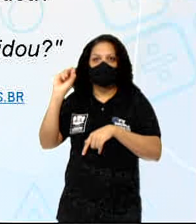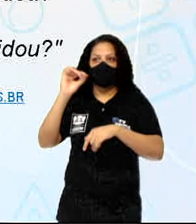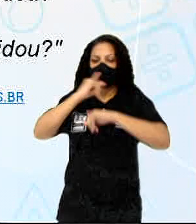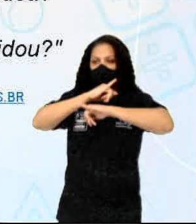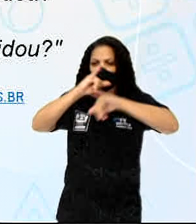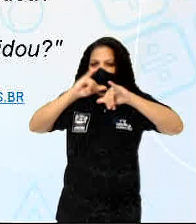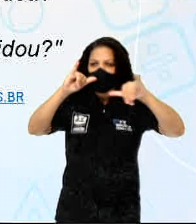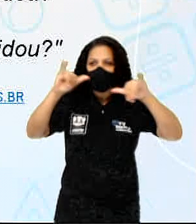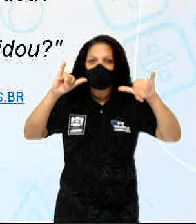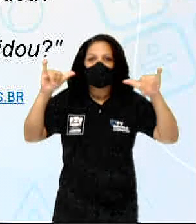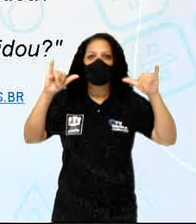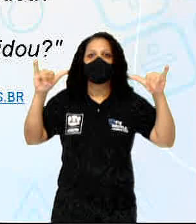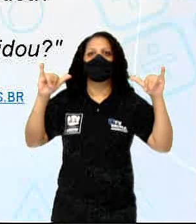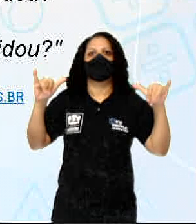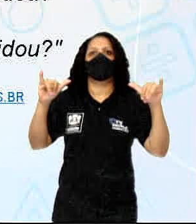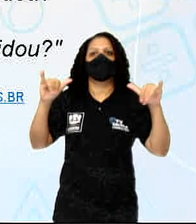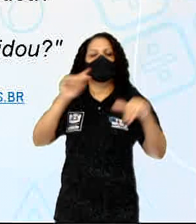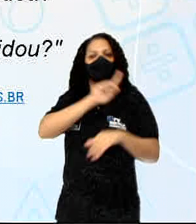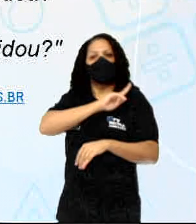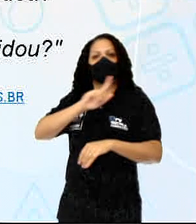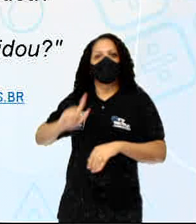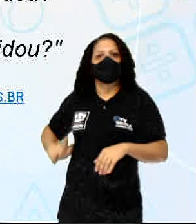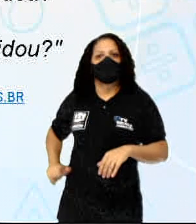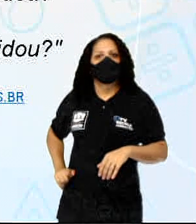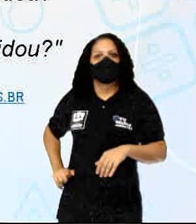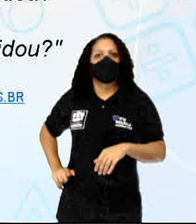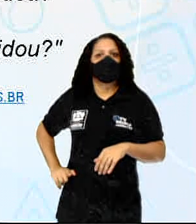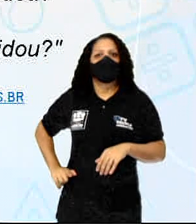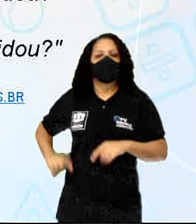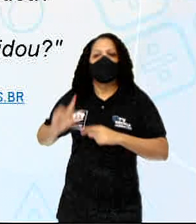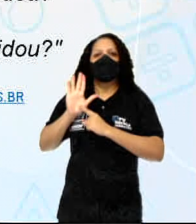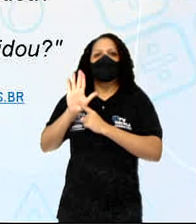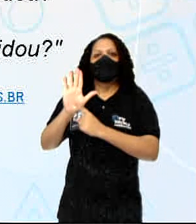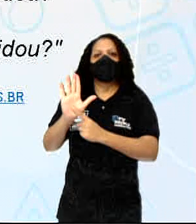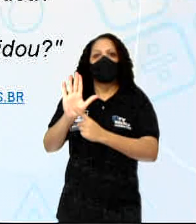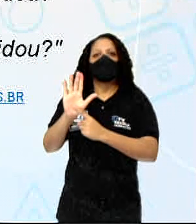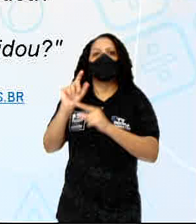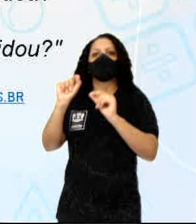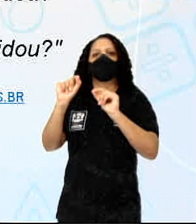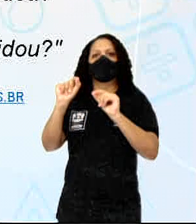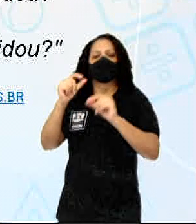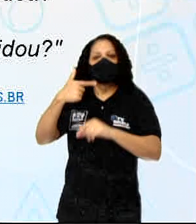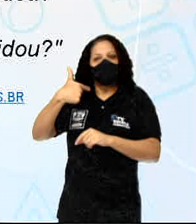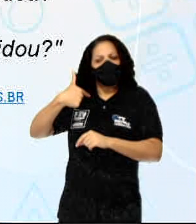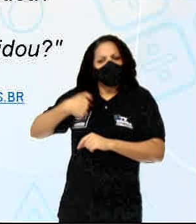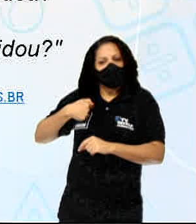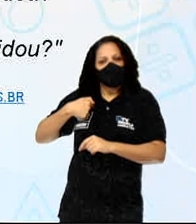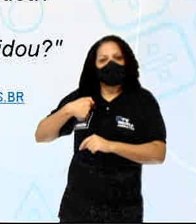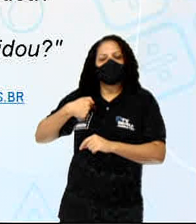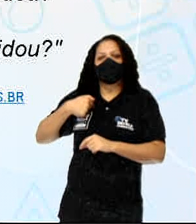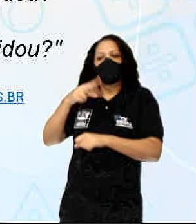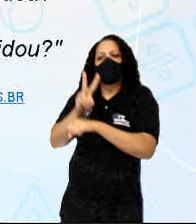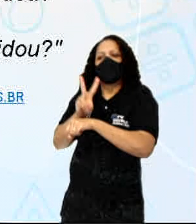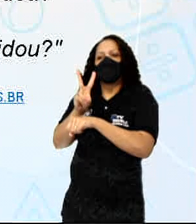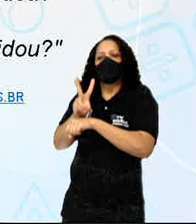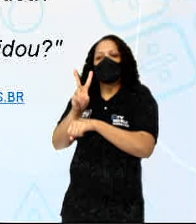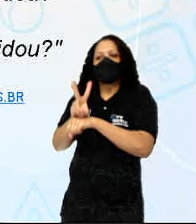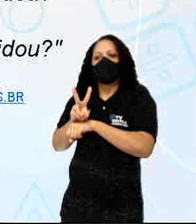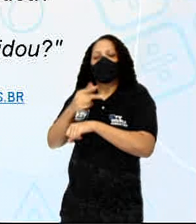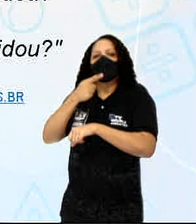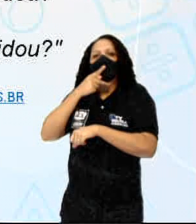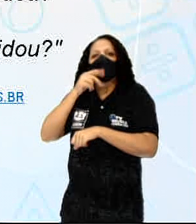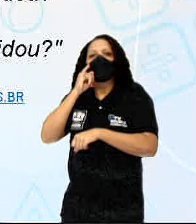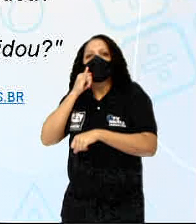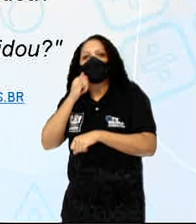governamental apresentava Vargas como o protetor dos trabalhadores e pai dos pobres. Quem nunca ouviu falar nessa ideia de Vargas